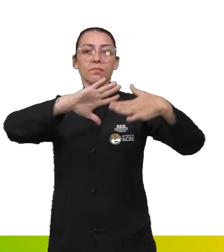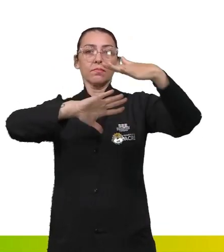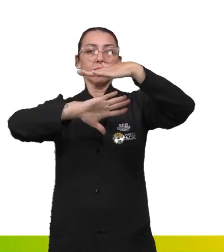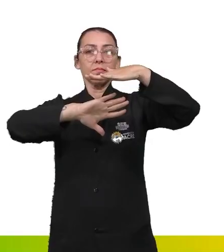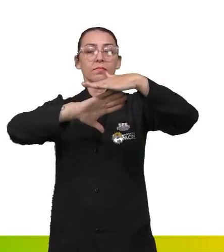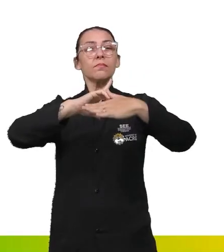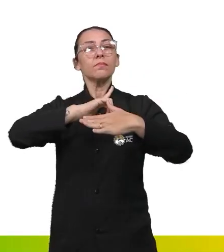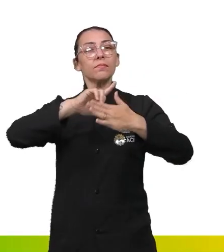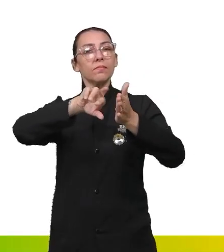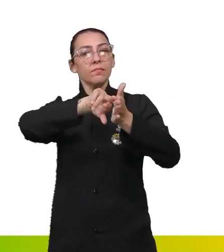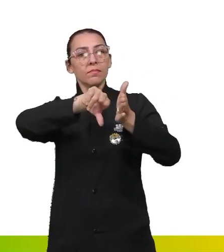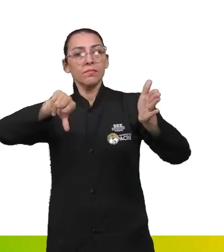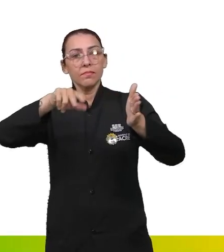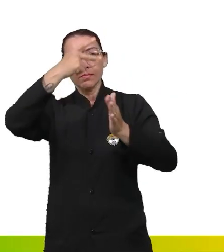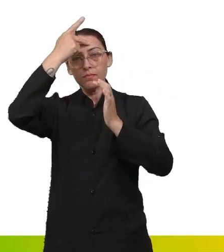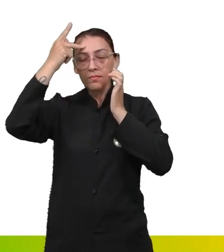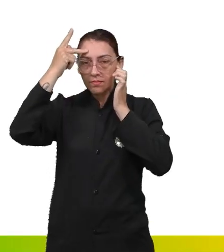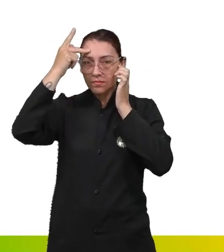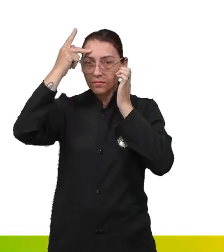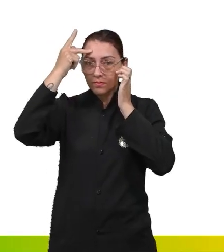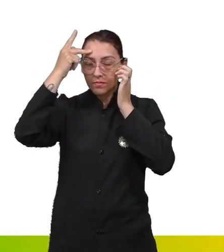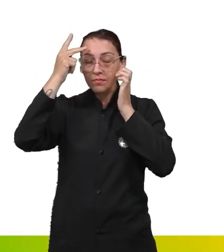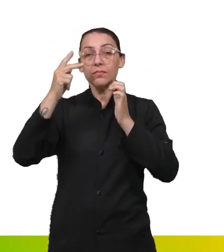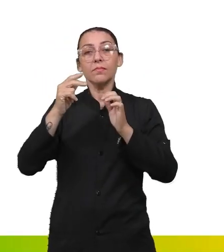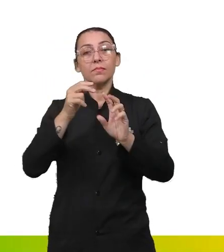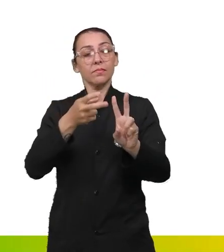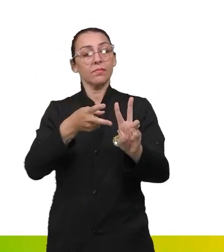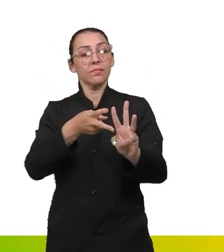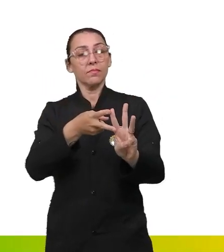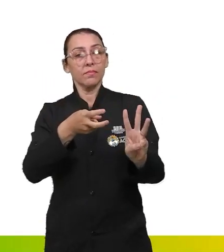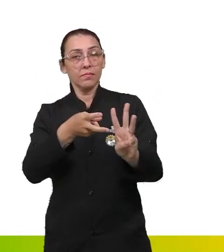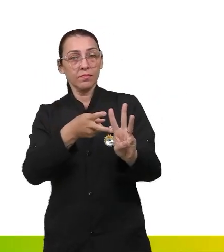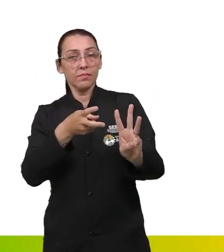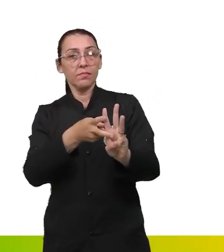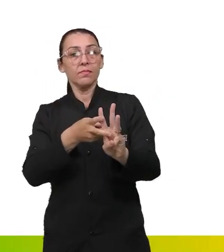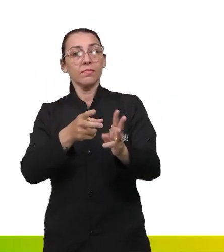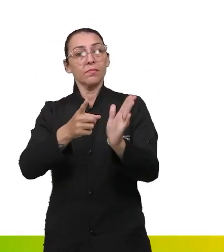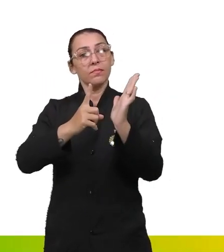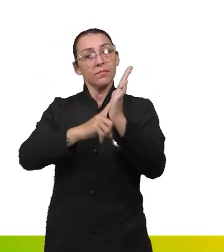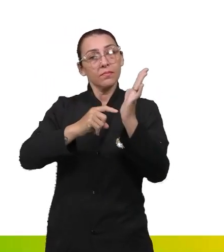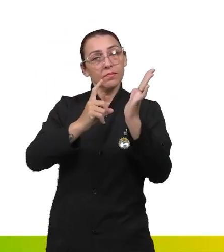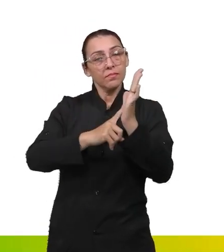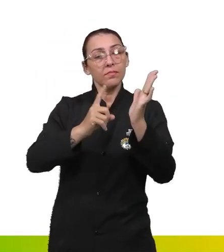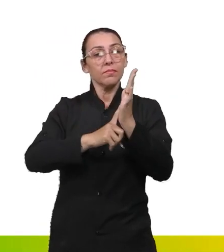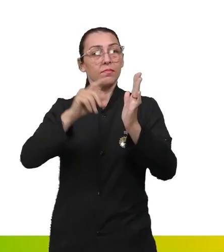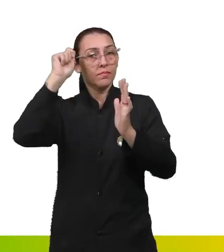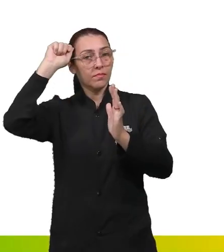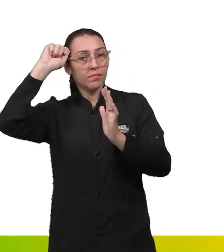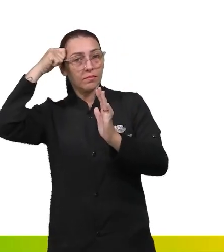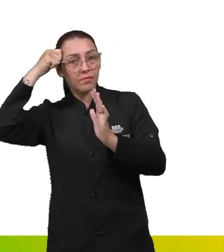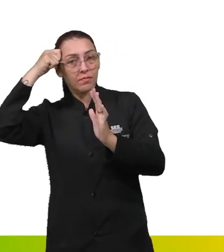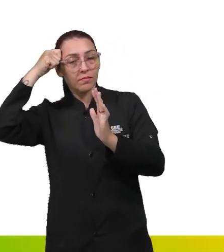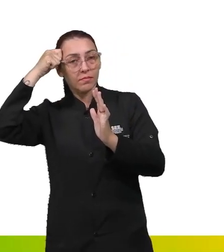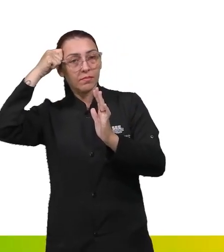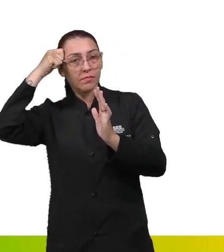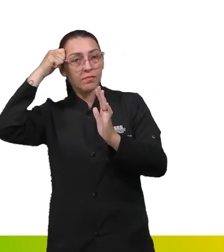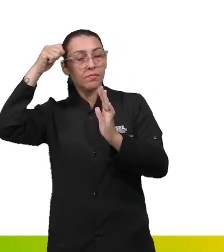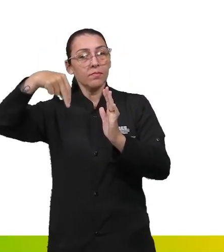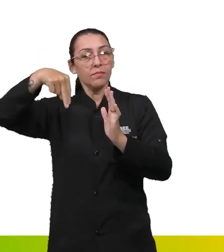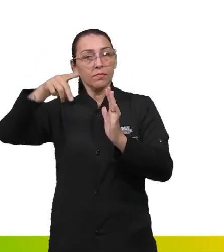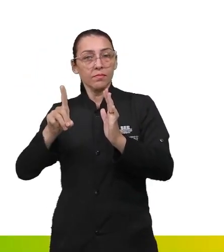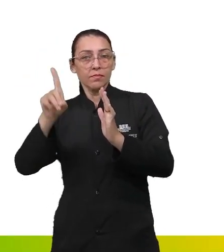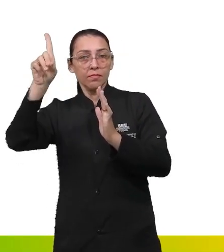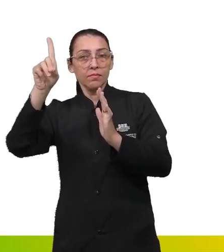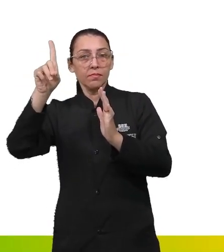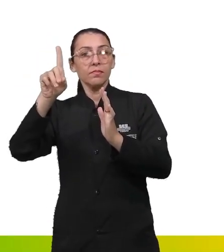temos várias pessoas indígenas, pessoas brancas, pessoas negras, o